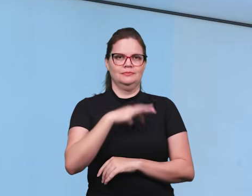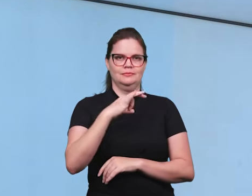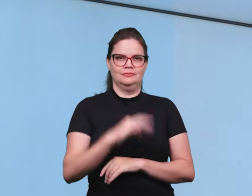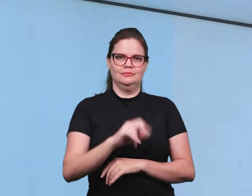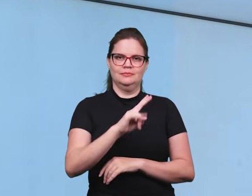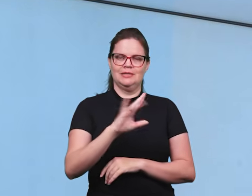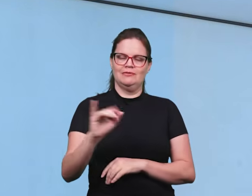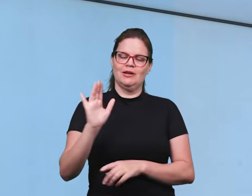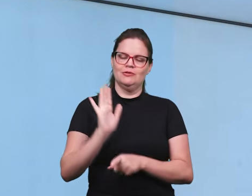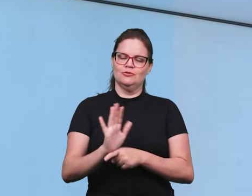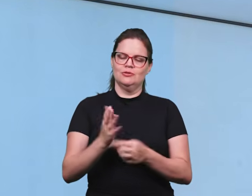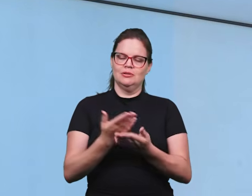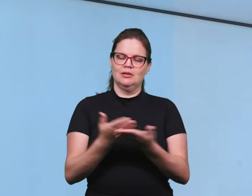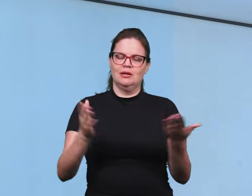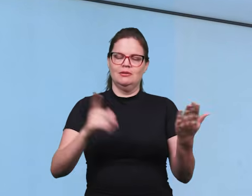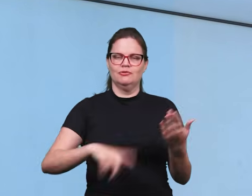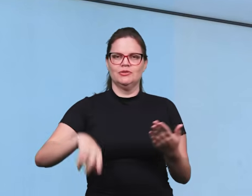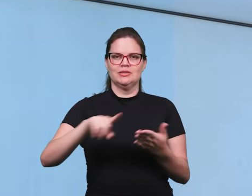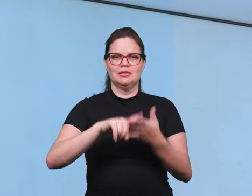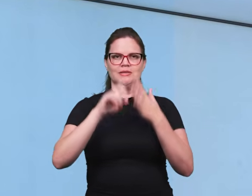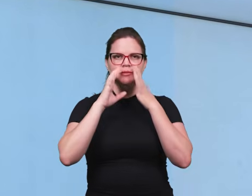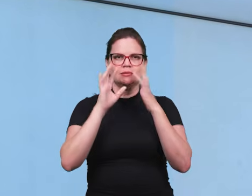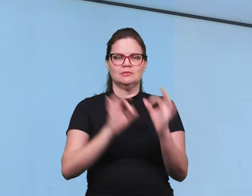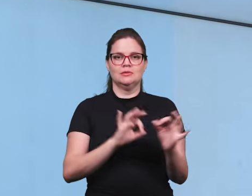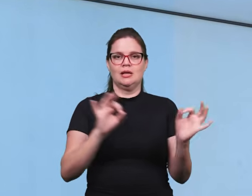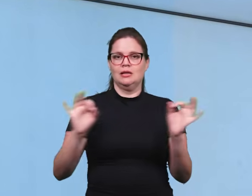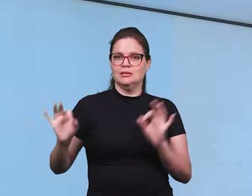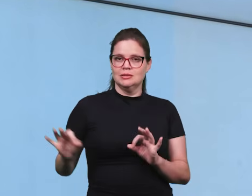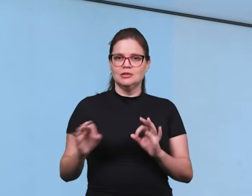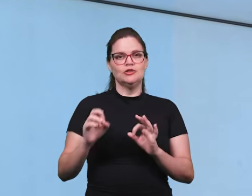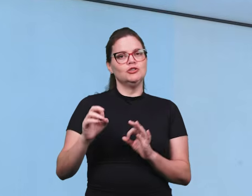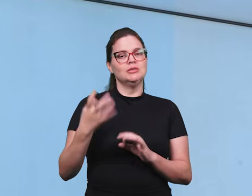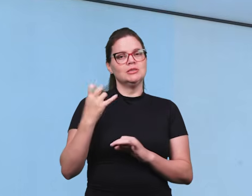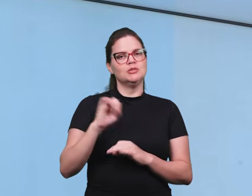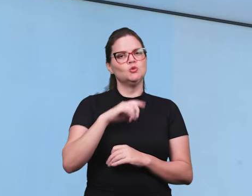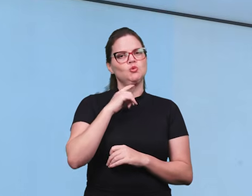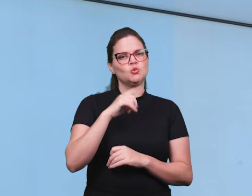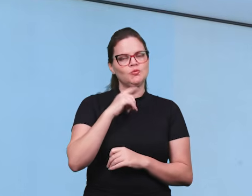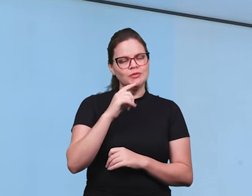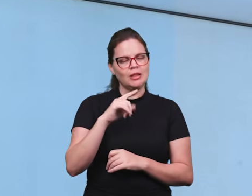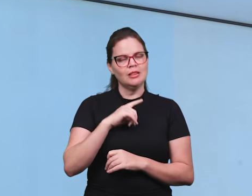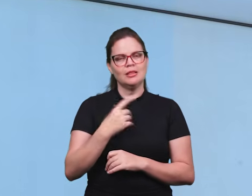vai beneficiar a muitos que nos assistem, tirando suas dúvidas.